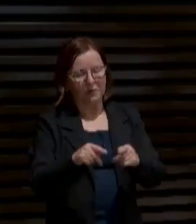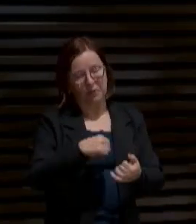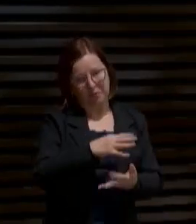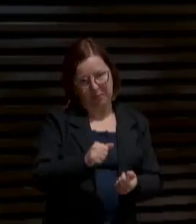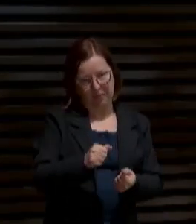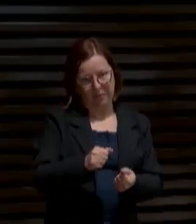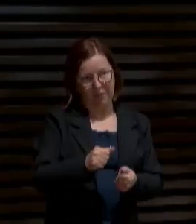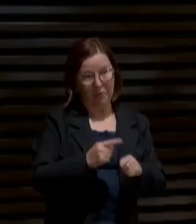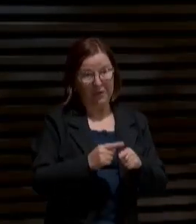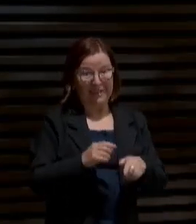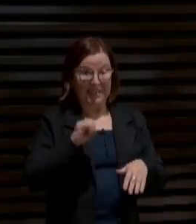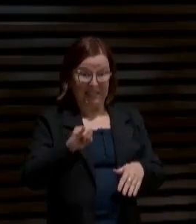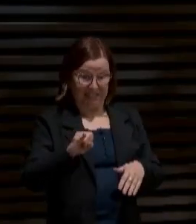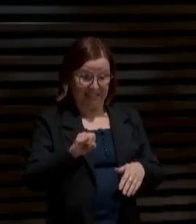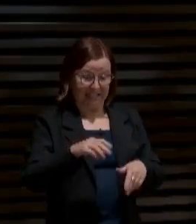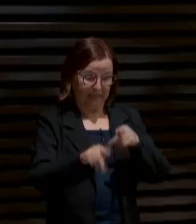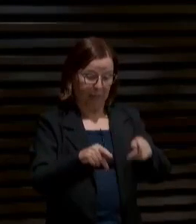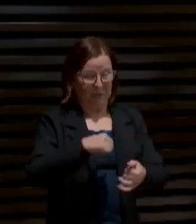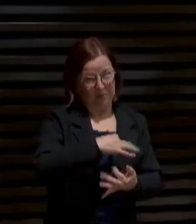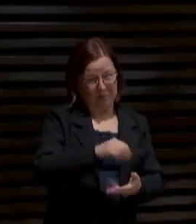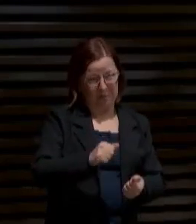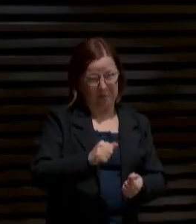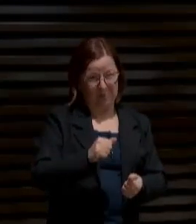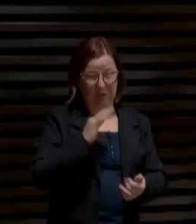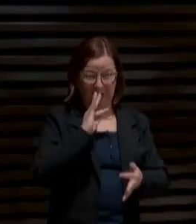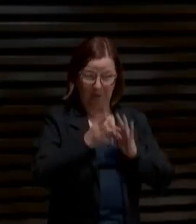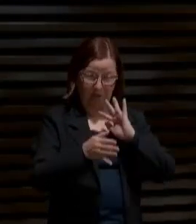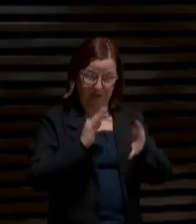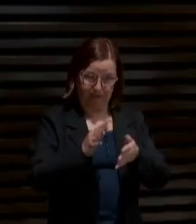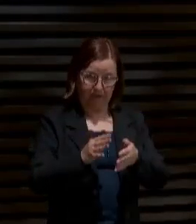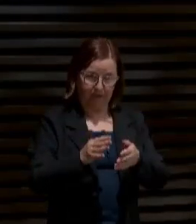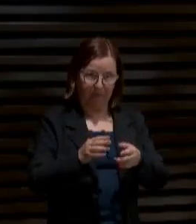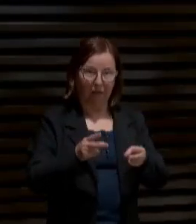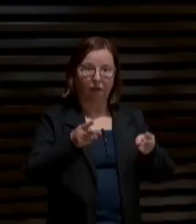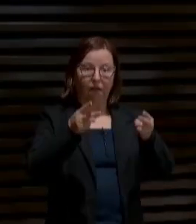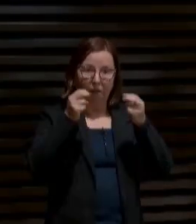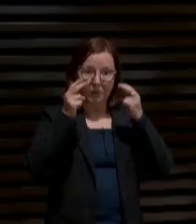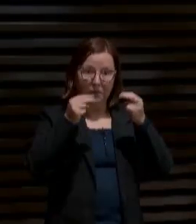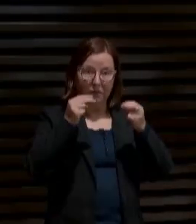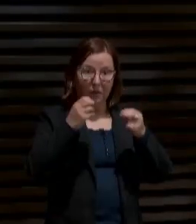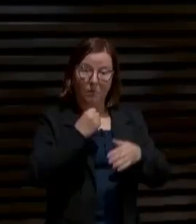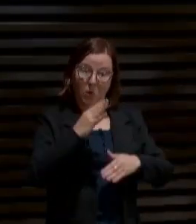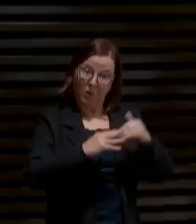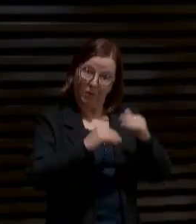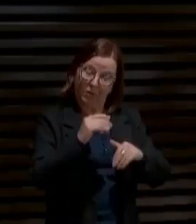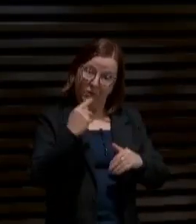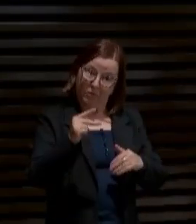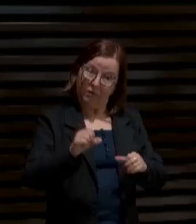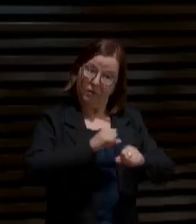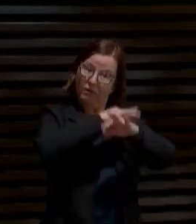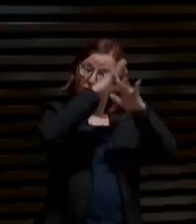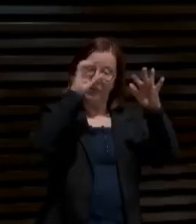de malfeitores observando as boas obras que vocês praticam glorifiquem a Deus no dia da